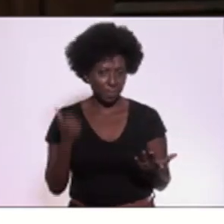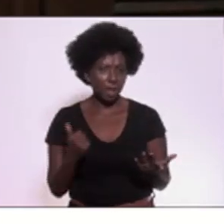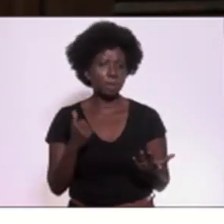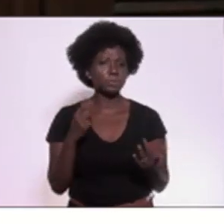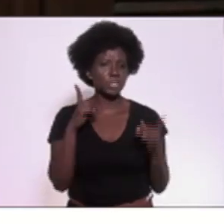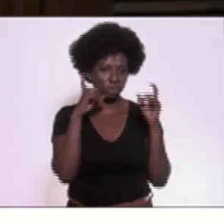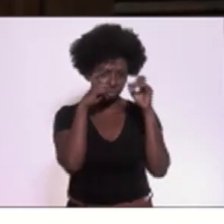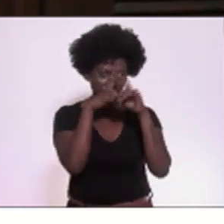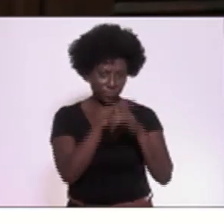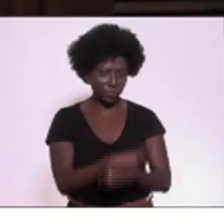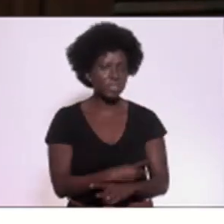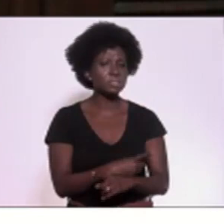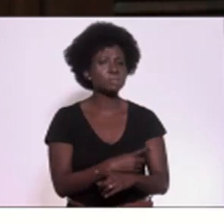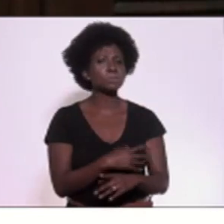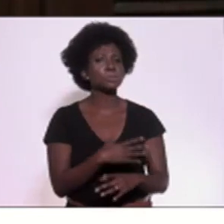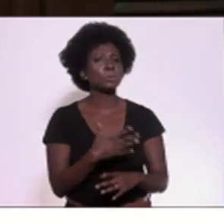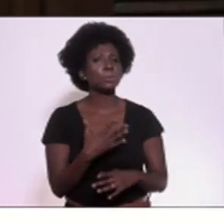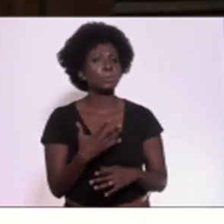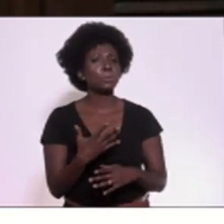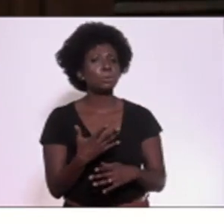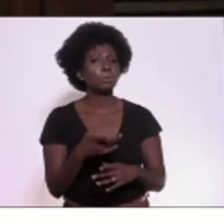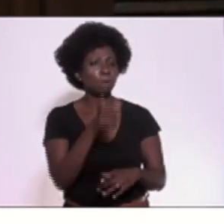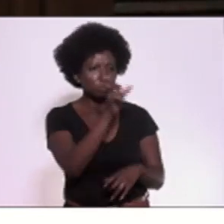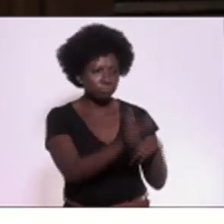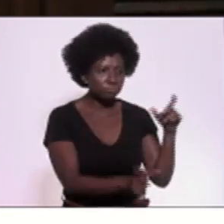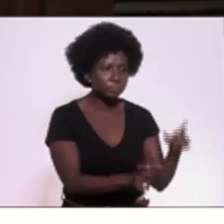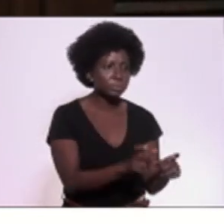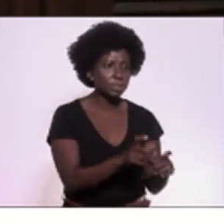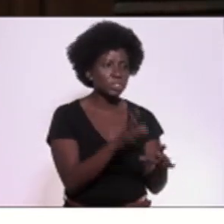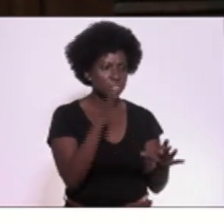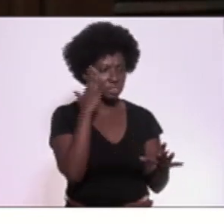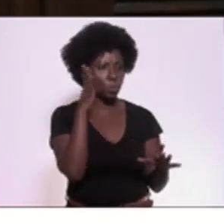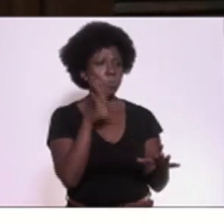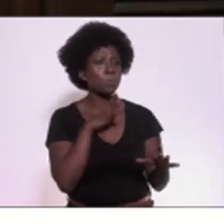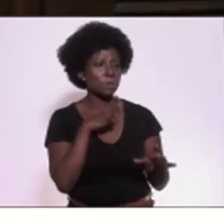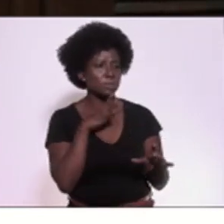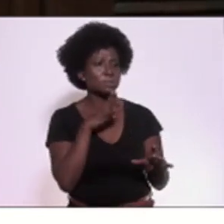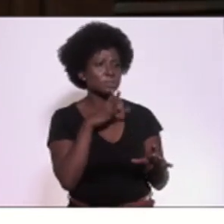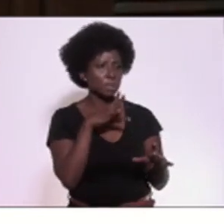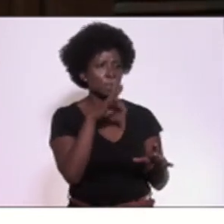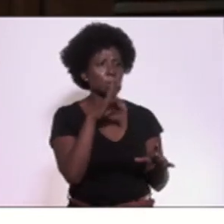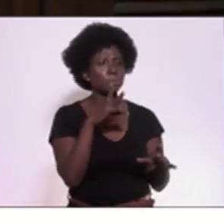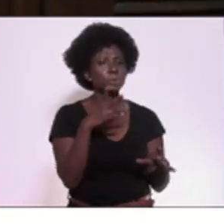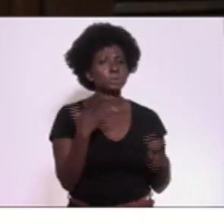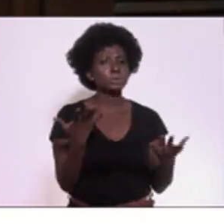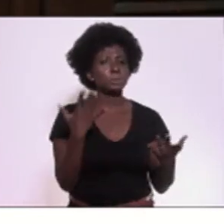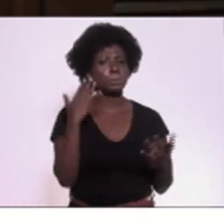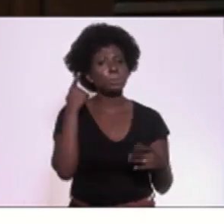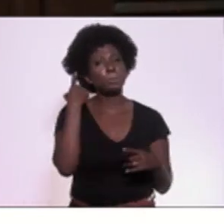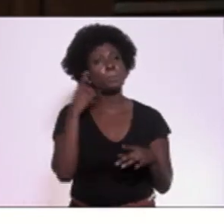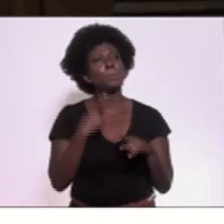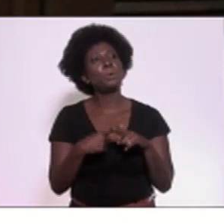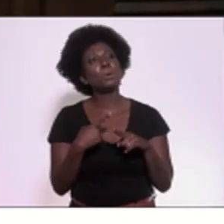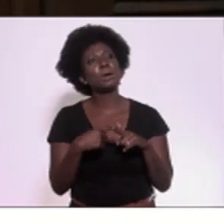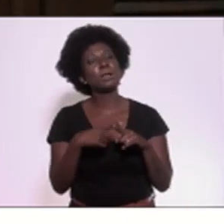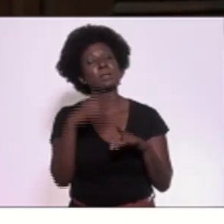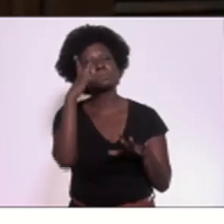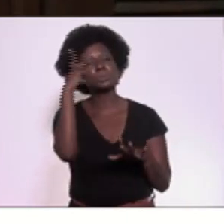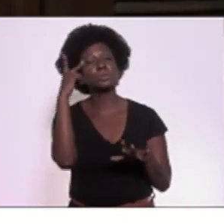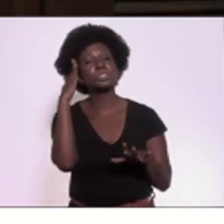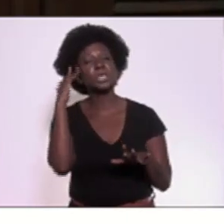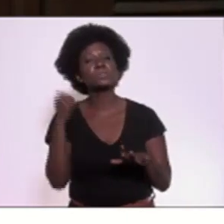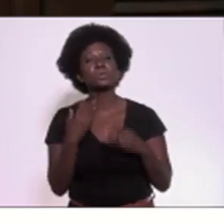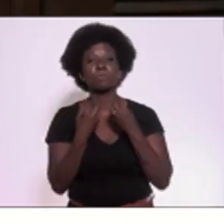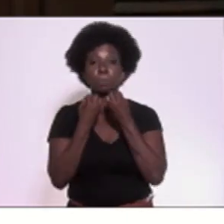da humanidade. Infelizmente, muitas pessoas acham que esses períodos foram bons períodos para a